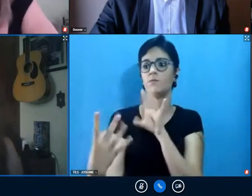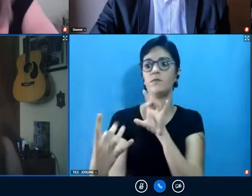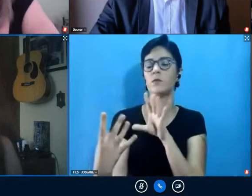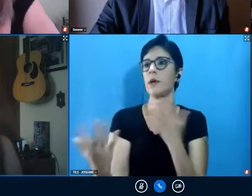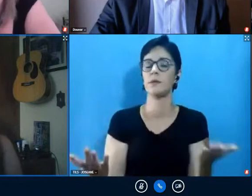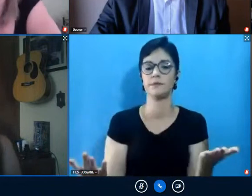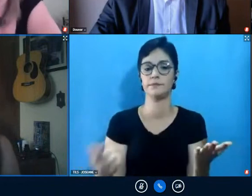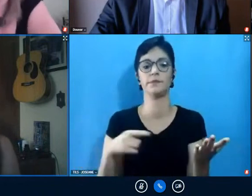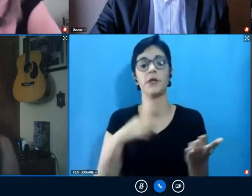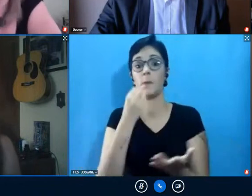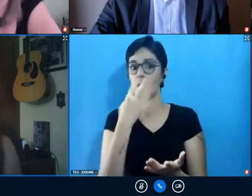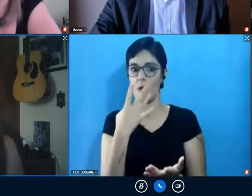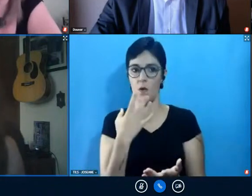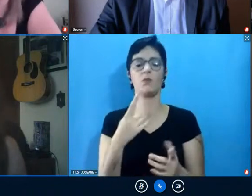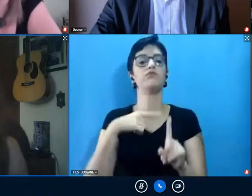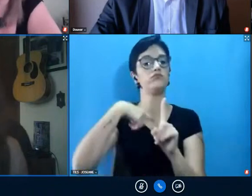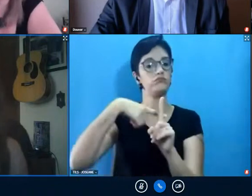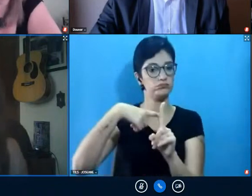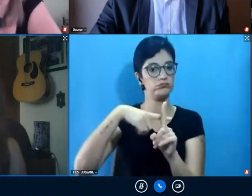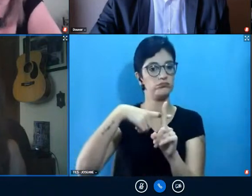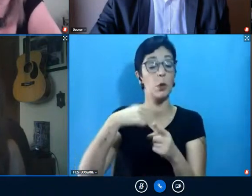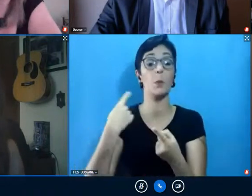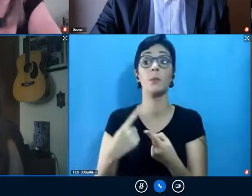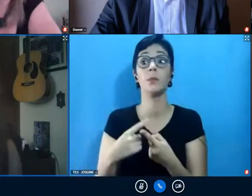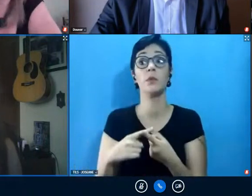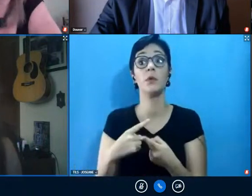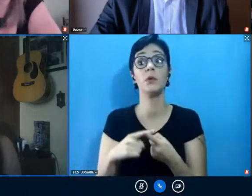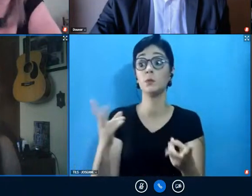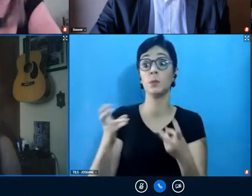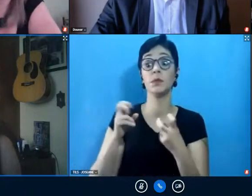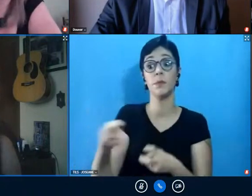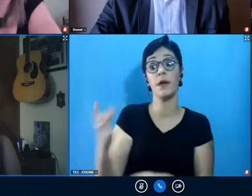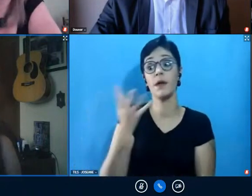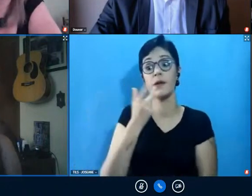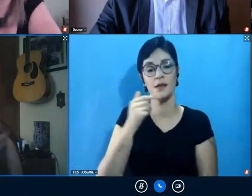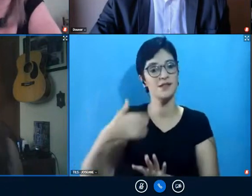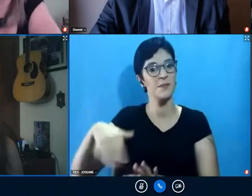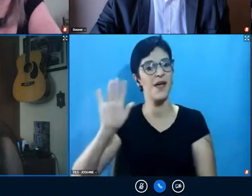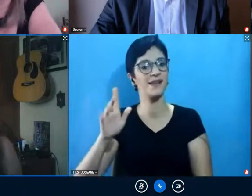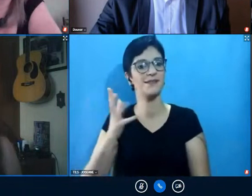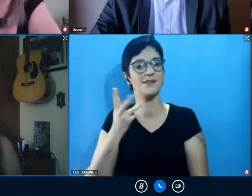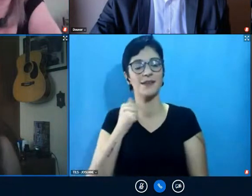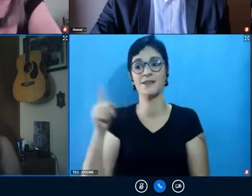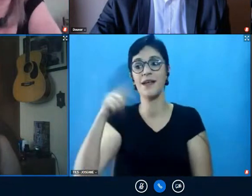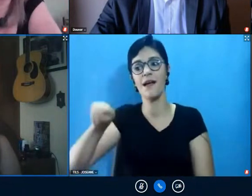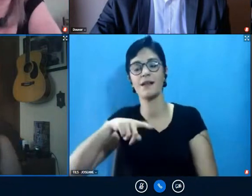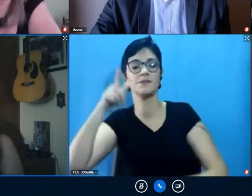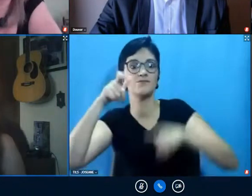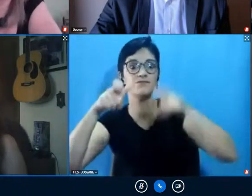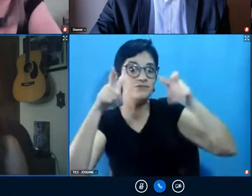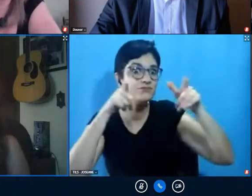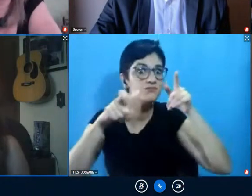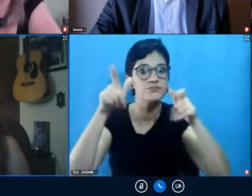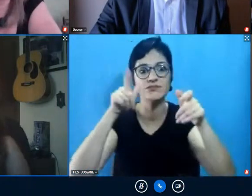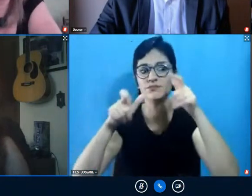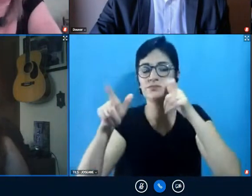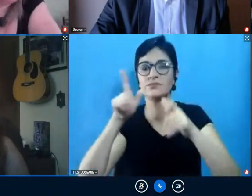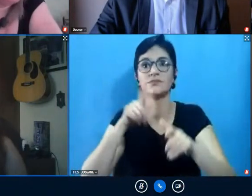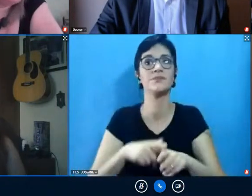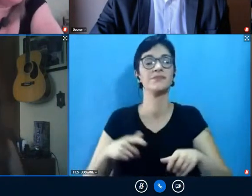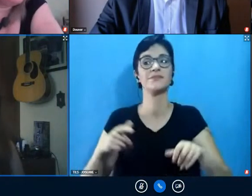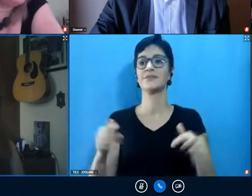muito positivo. Normalmente, nossos públicos são crianças, né? Eles são muito curiosos e eles ficam muito alegres